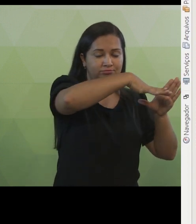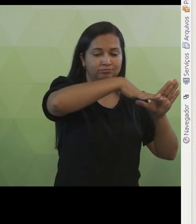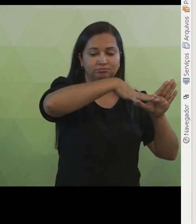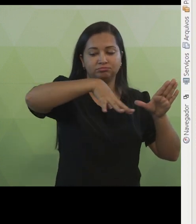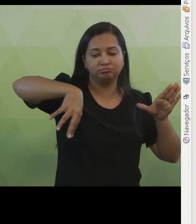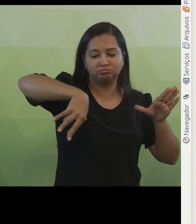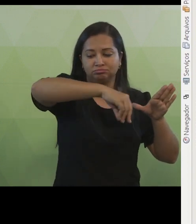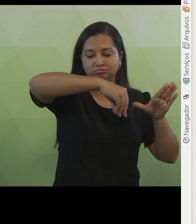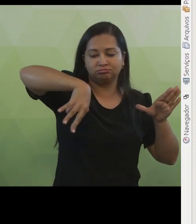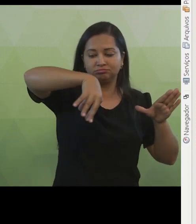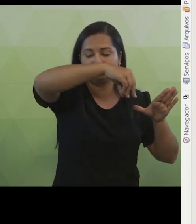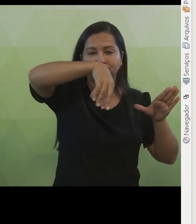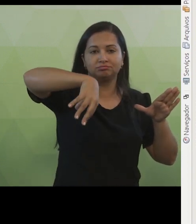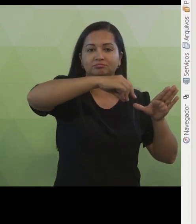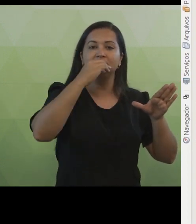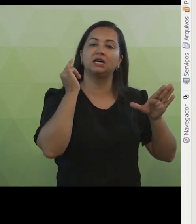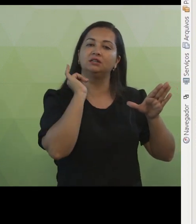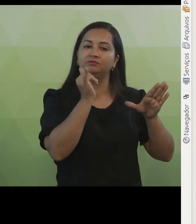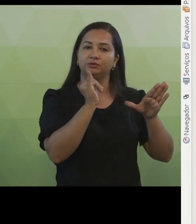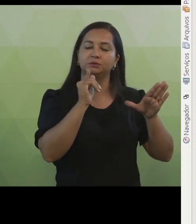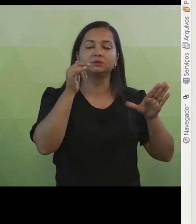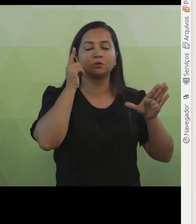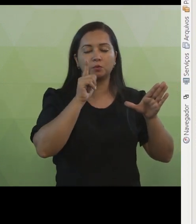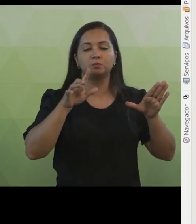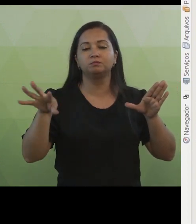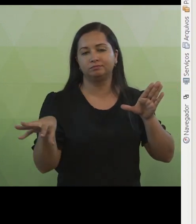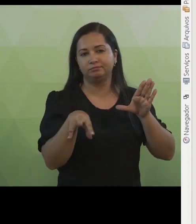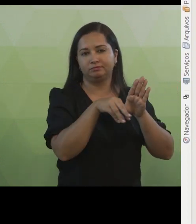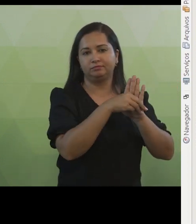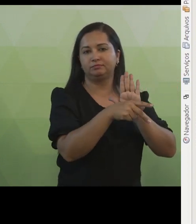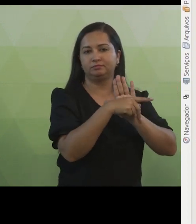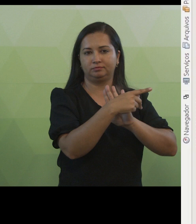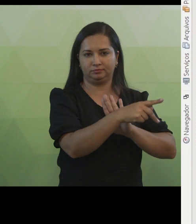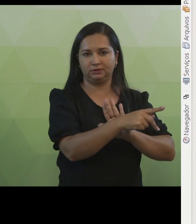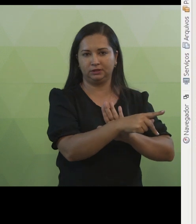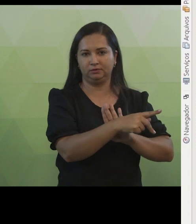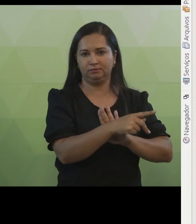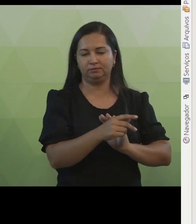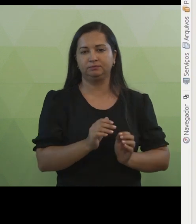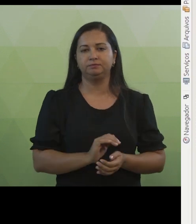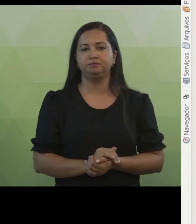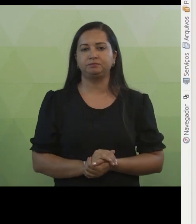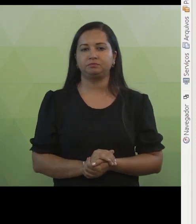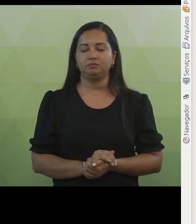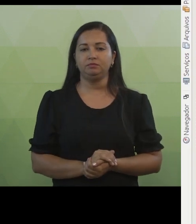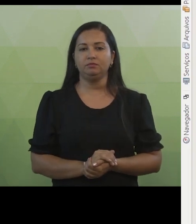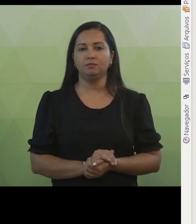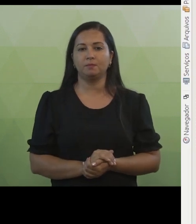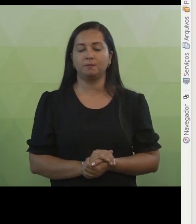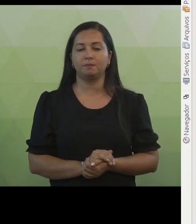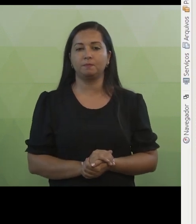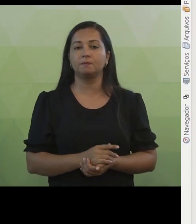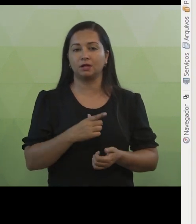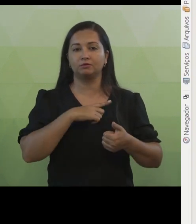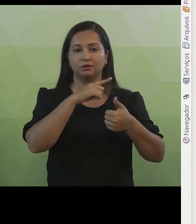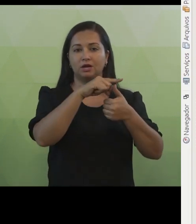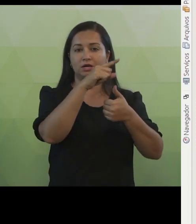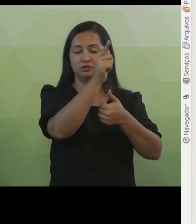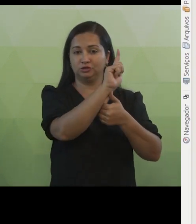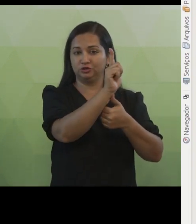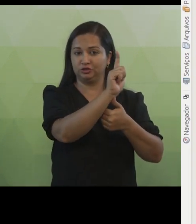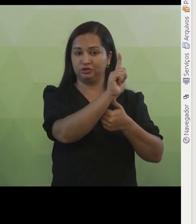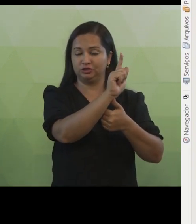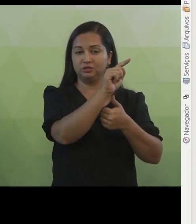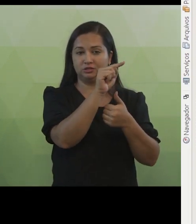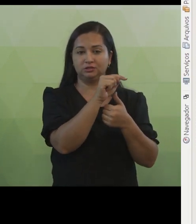uma subclasse para esse método. Então, quando eu passo o funcionário 1, que é gerente, para o